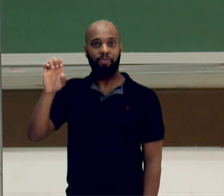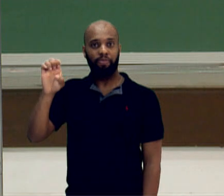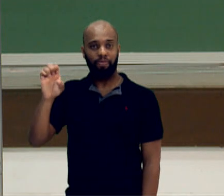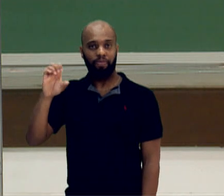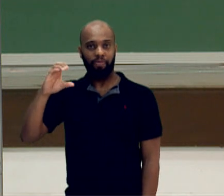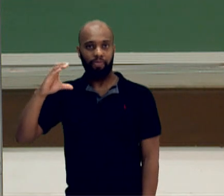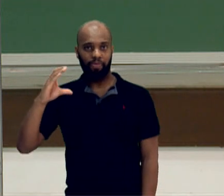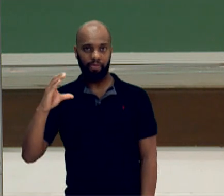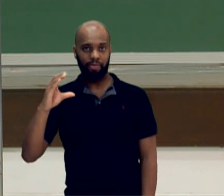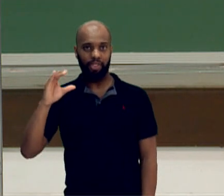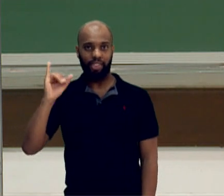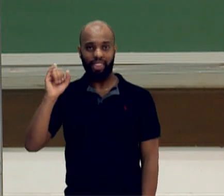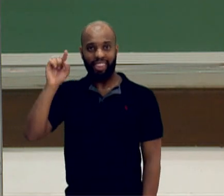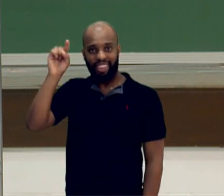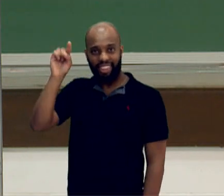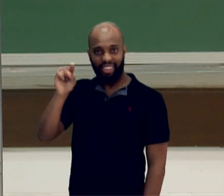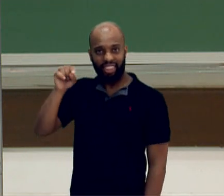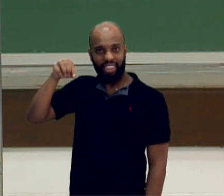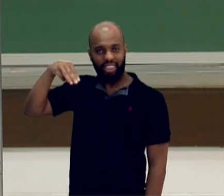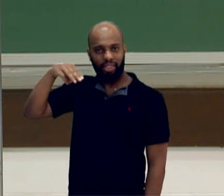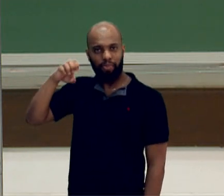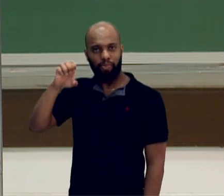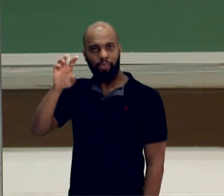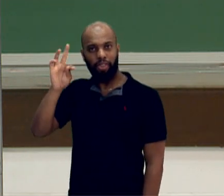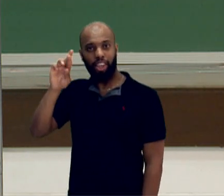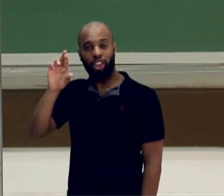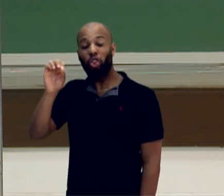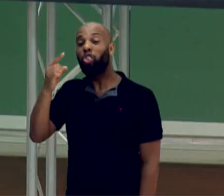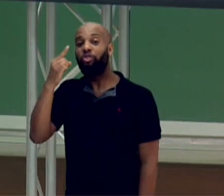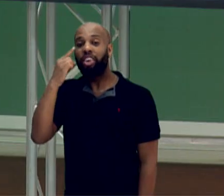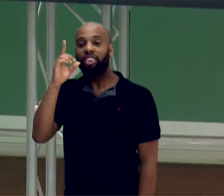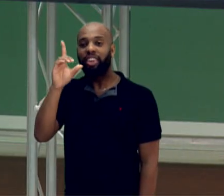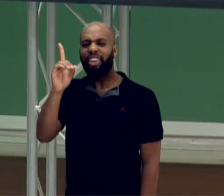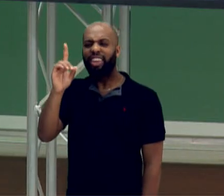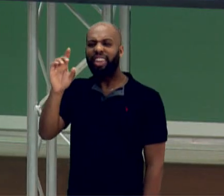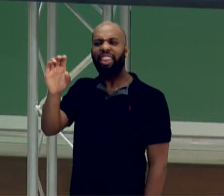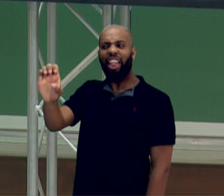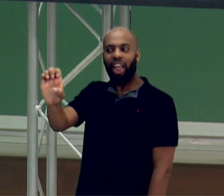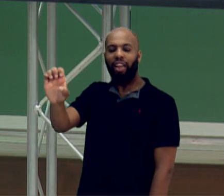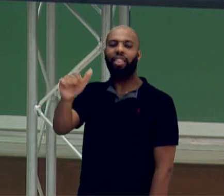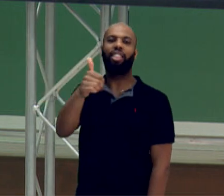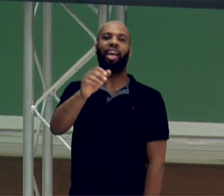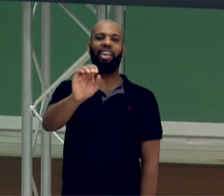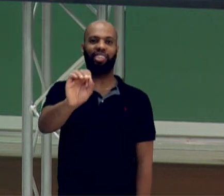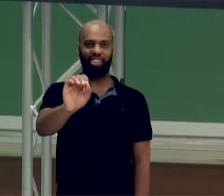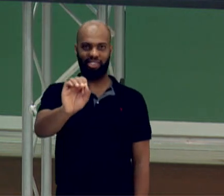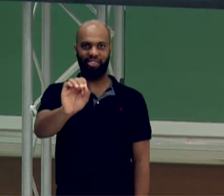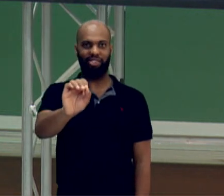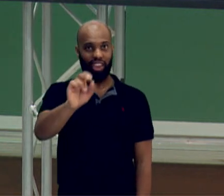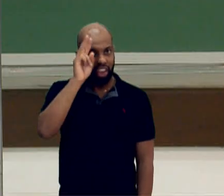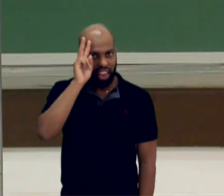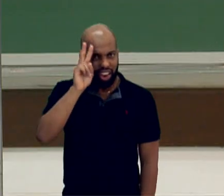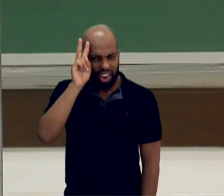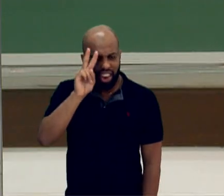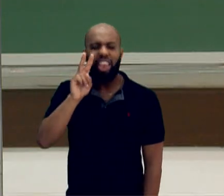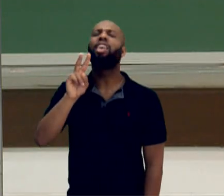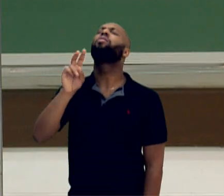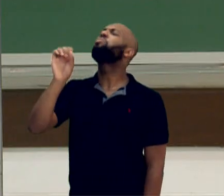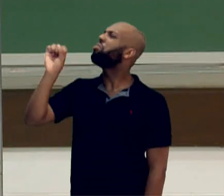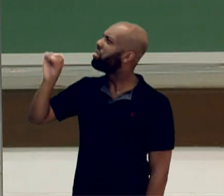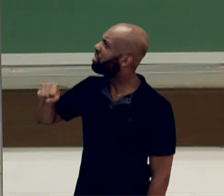Decímetro, 10. Ah, então, professora, eu lembrei também que você me disse que o sistema